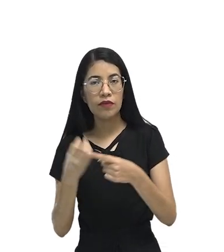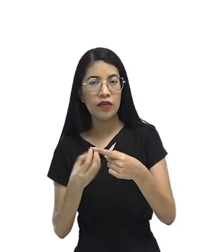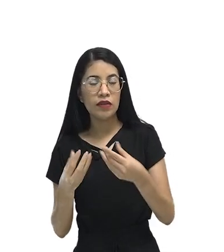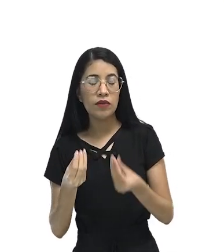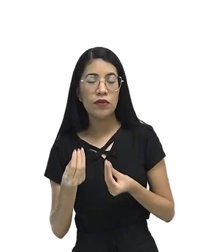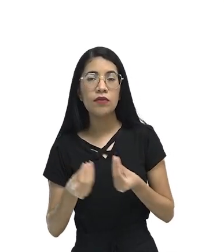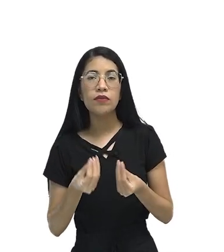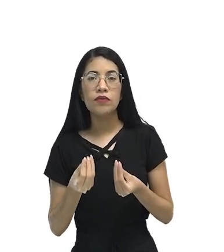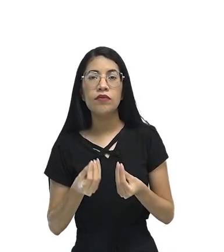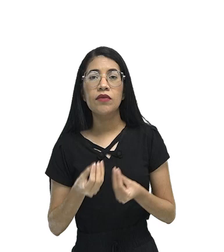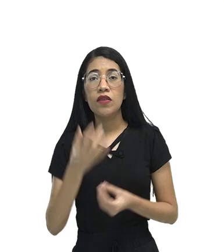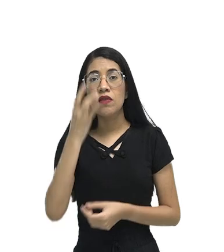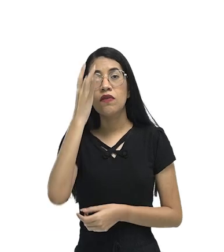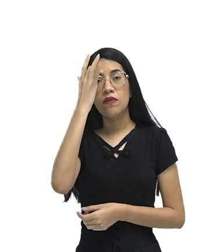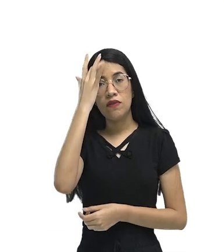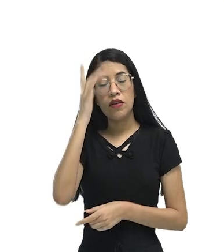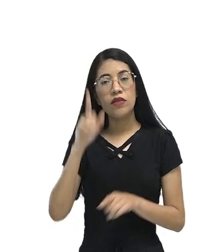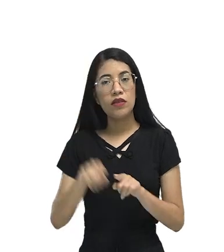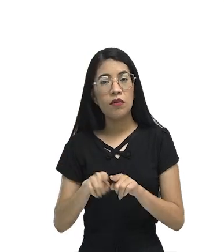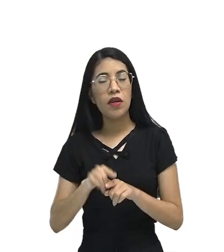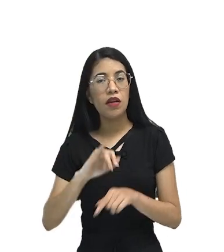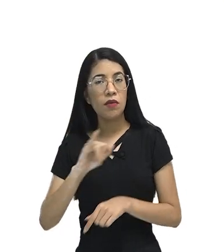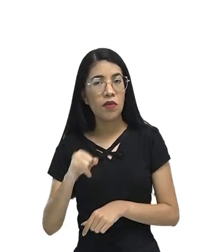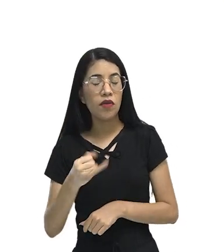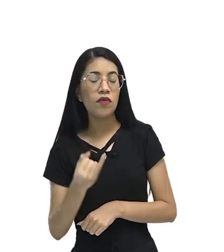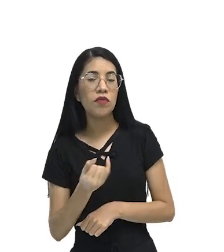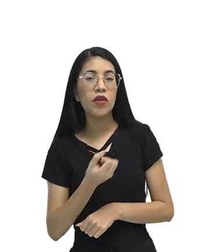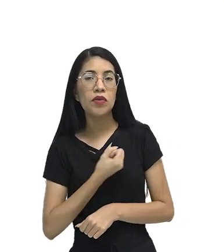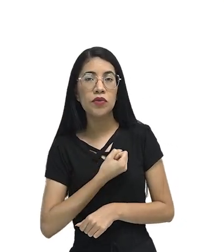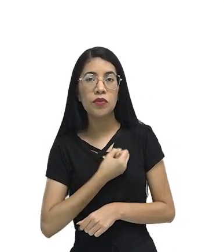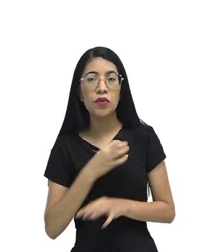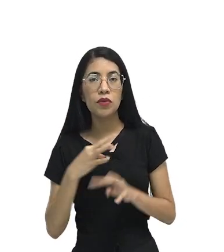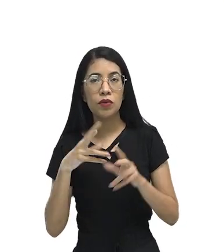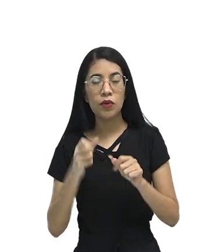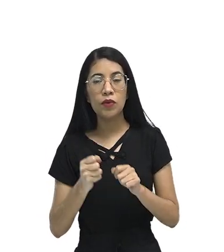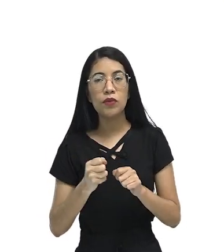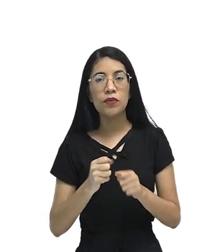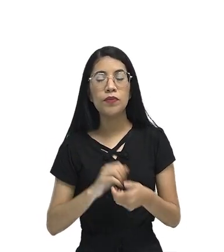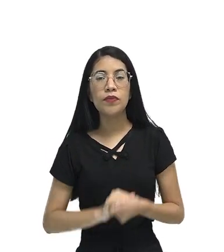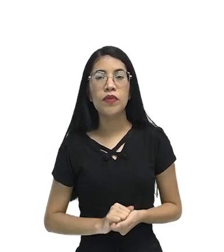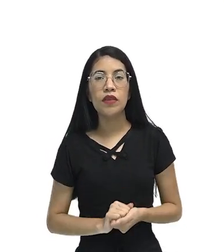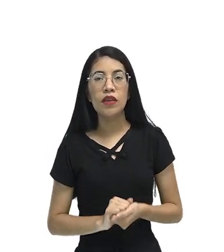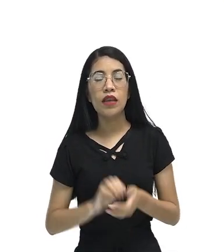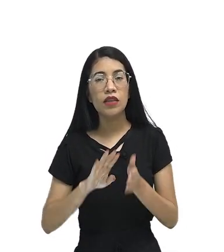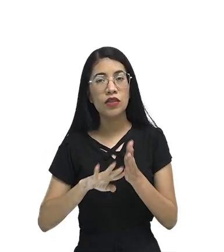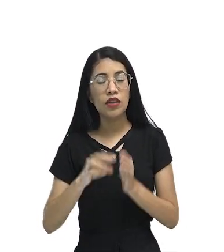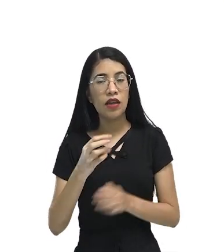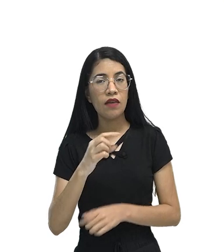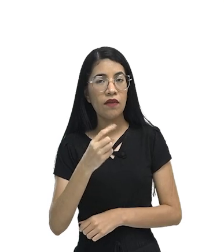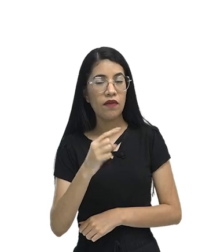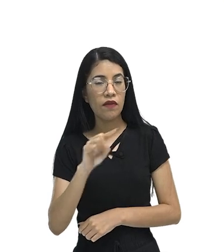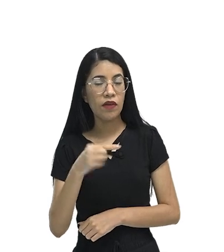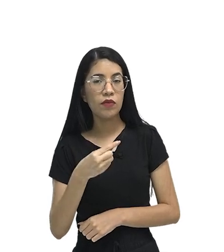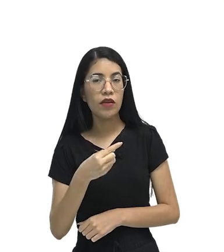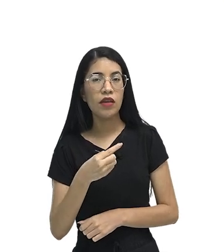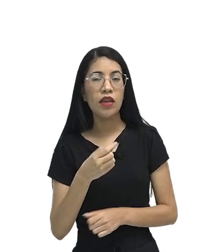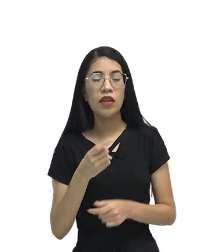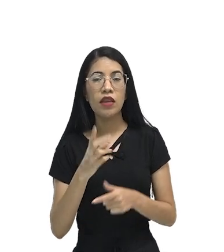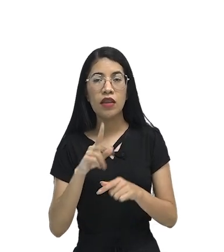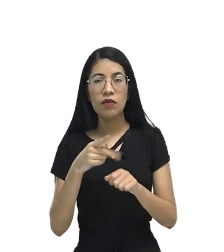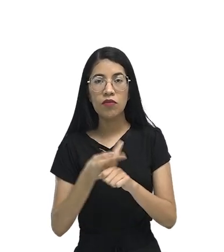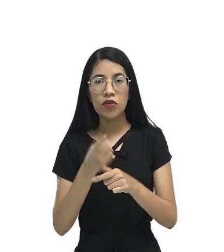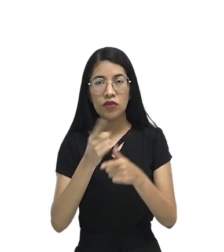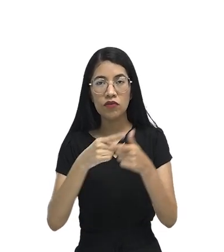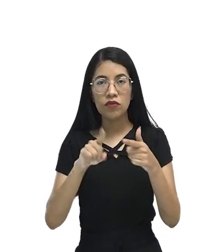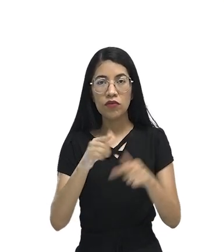também. Aproveita todo o número sem a vírgula, tá? E aí agora você vai dividir por